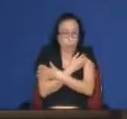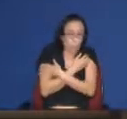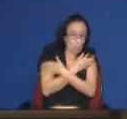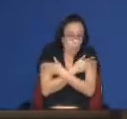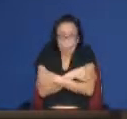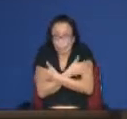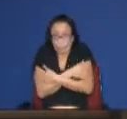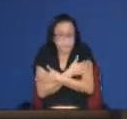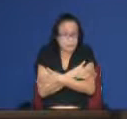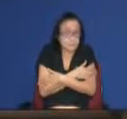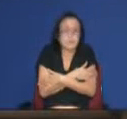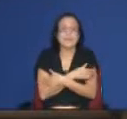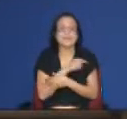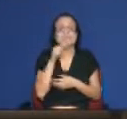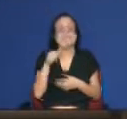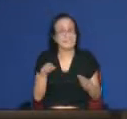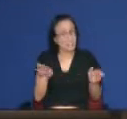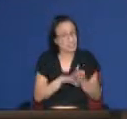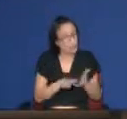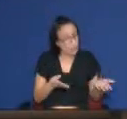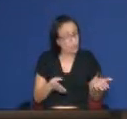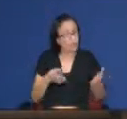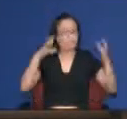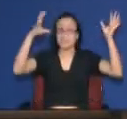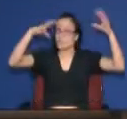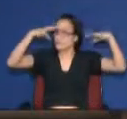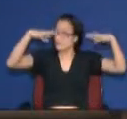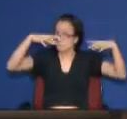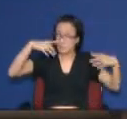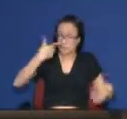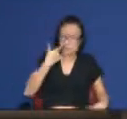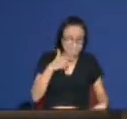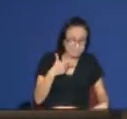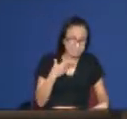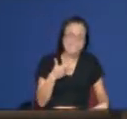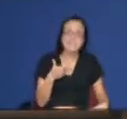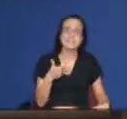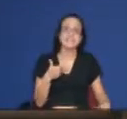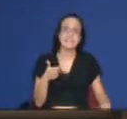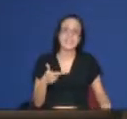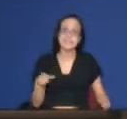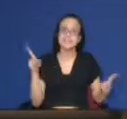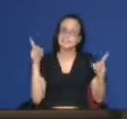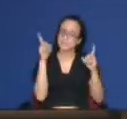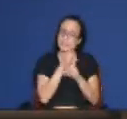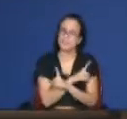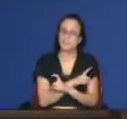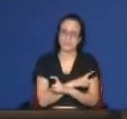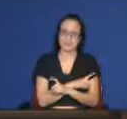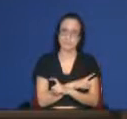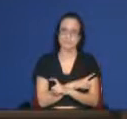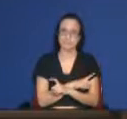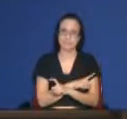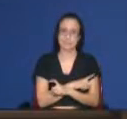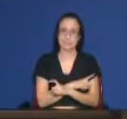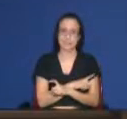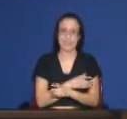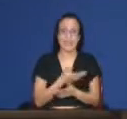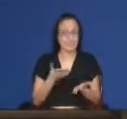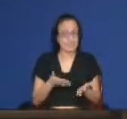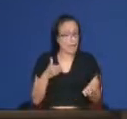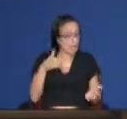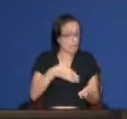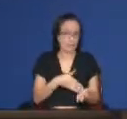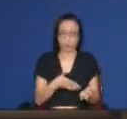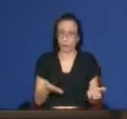com vazões baixas, porém com disponibilidade hídrica para o abastecimento da cidade. Tanto é que até agora a gente não tem tido